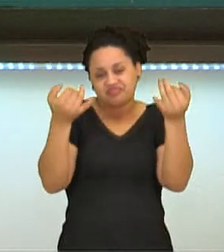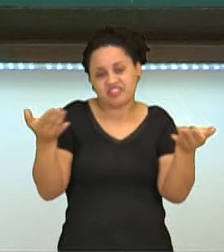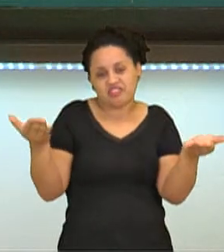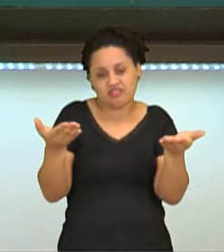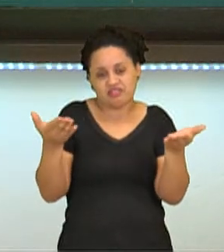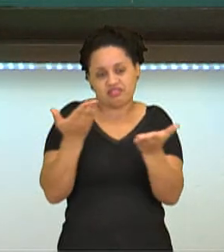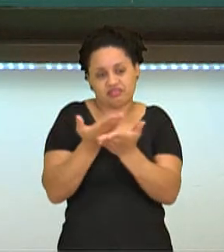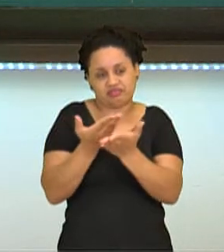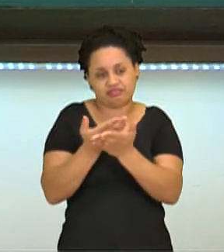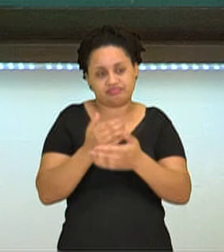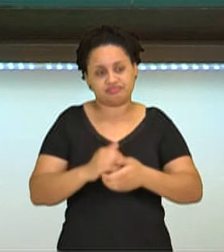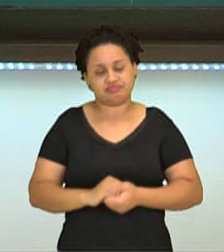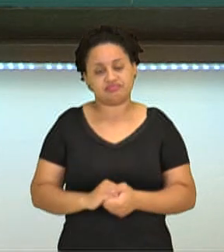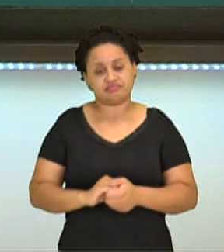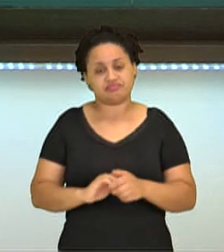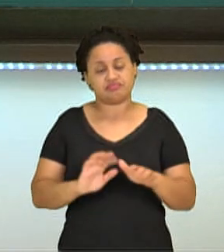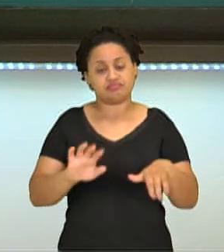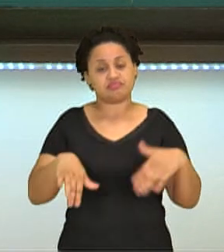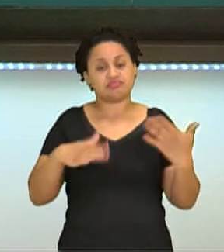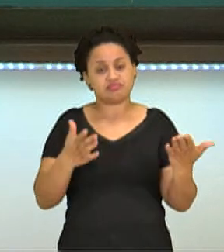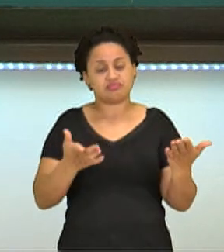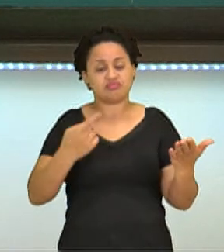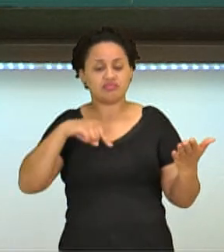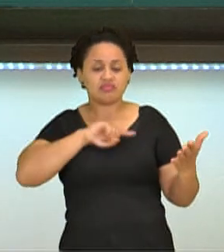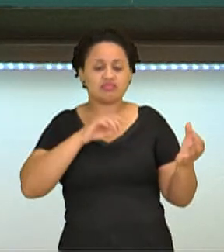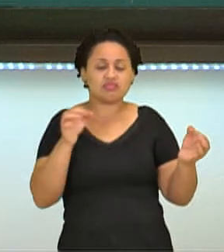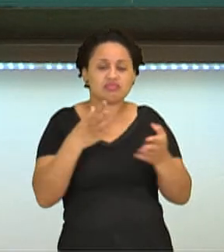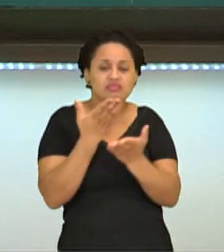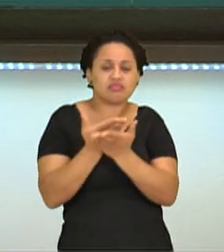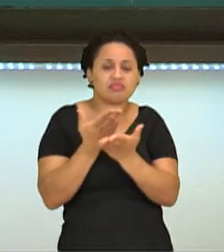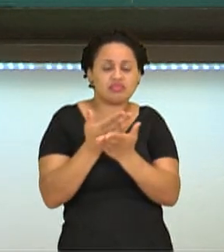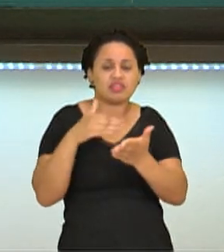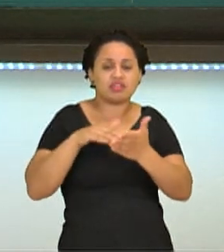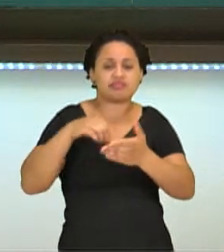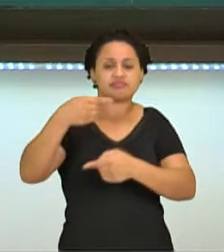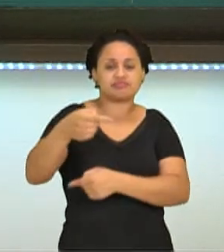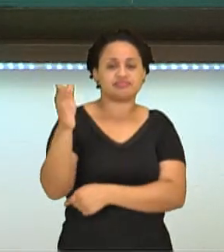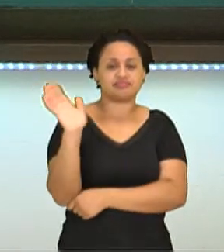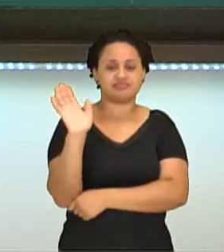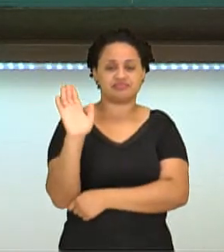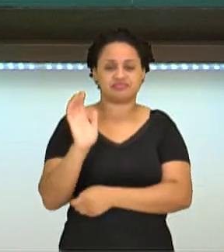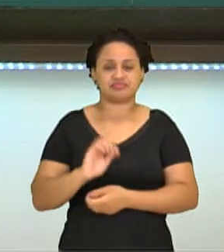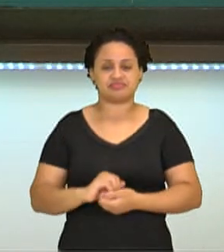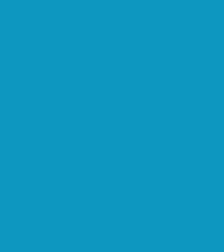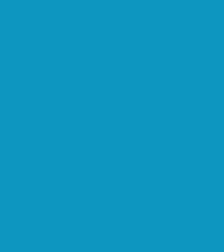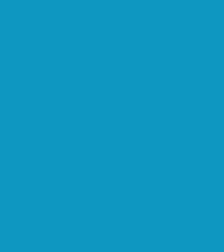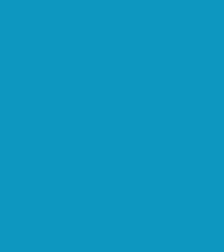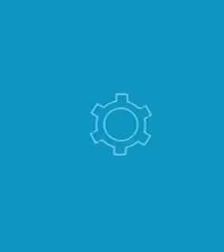ok? Então, pessoal, nós ficamos por aqui e até a próxima aula.